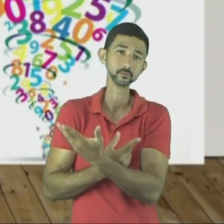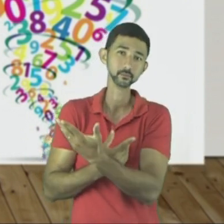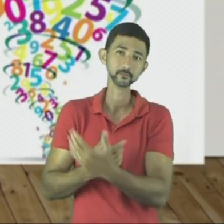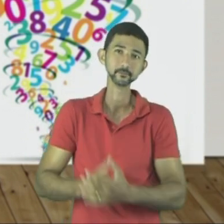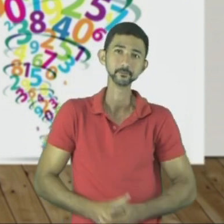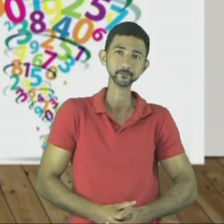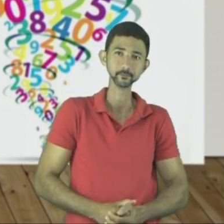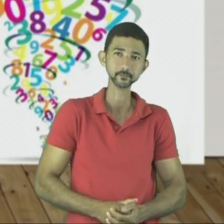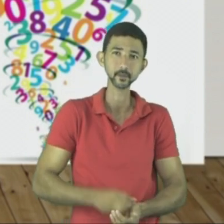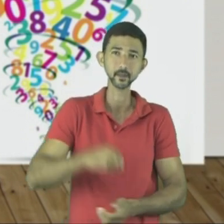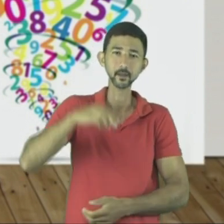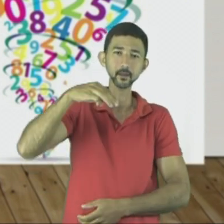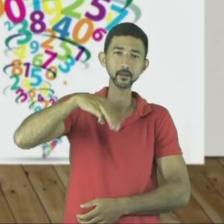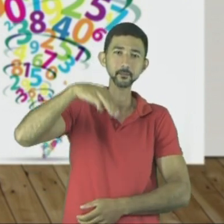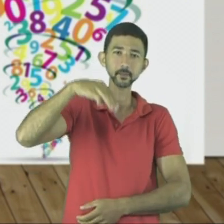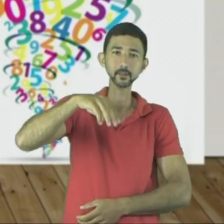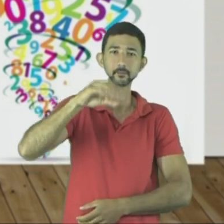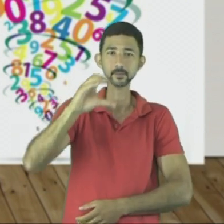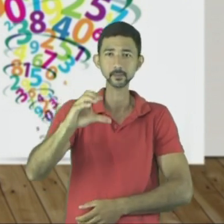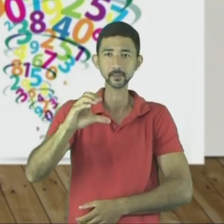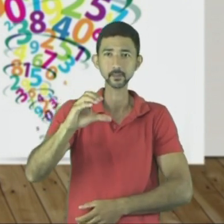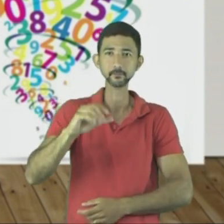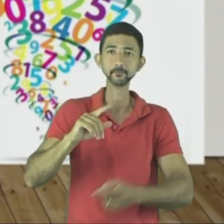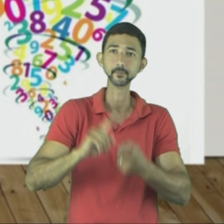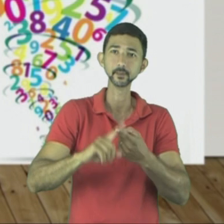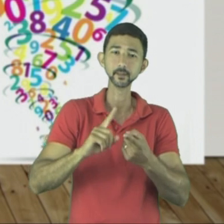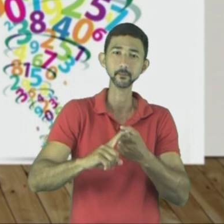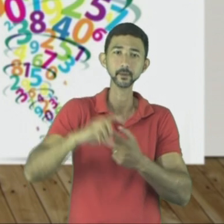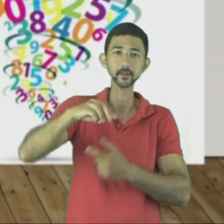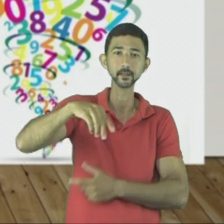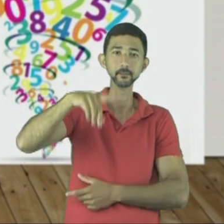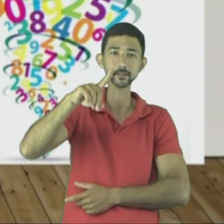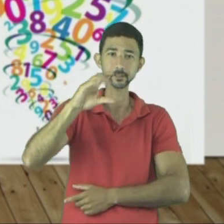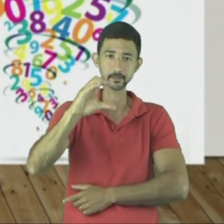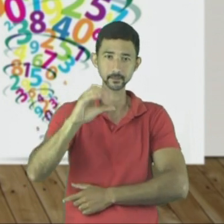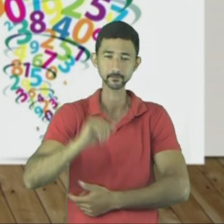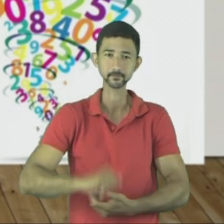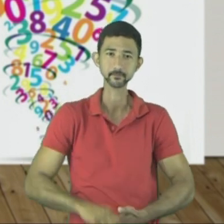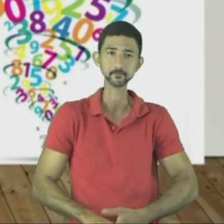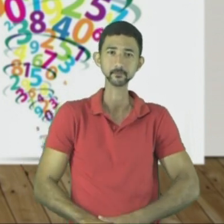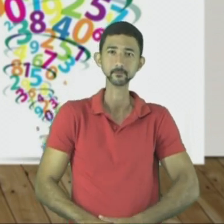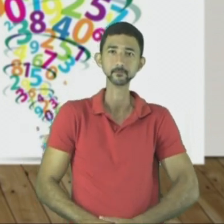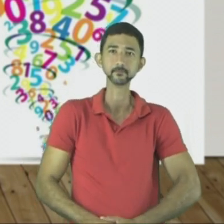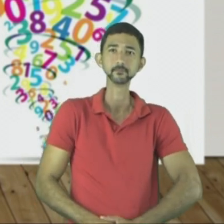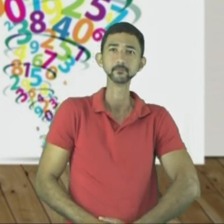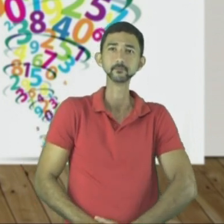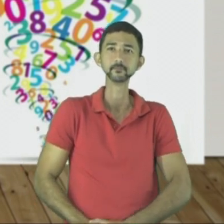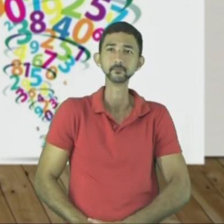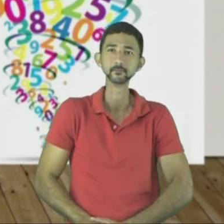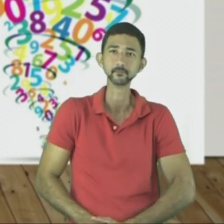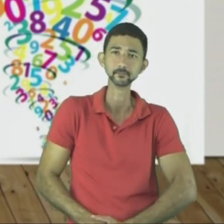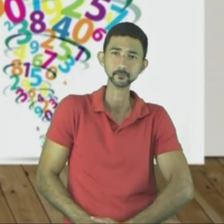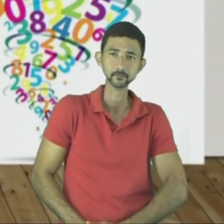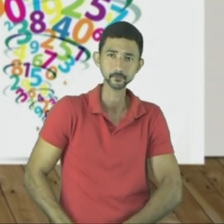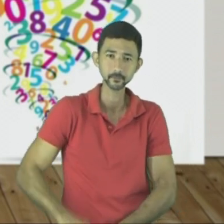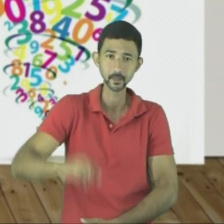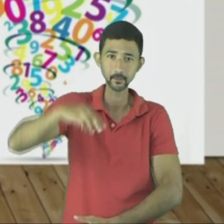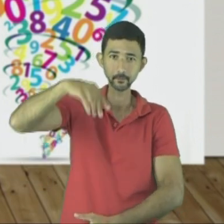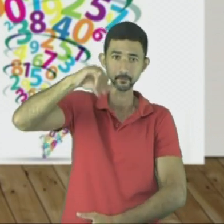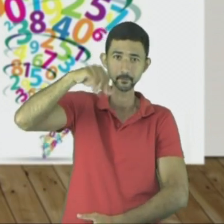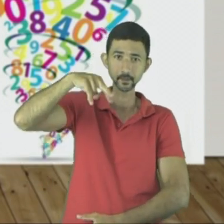mínimo múltiplo comum e o máximo divisor comum. Mínimo da ideia de menor